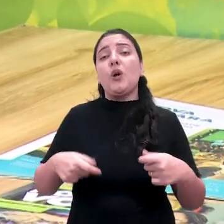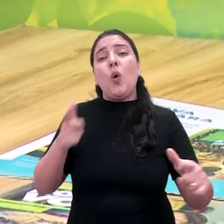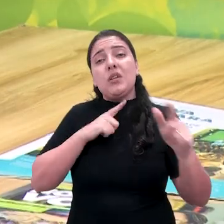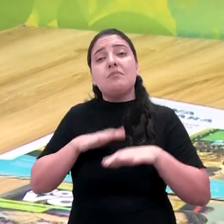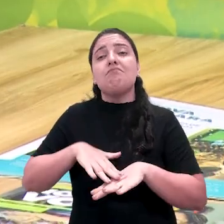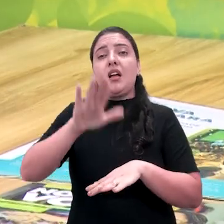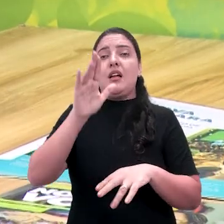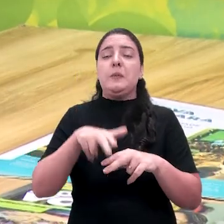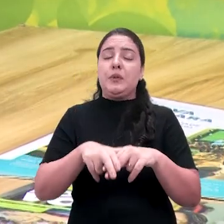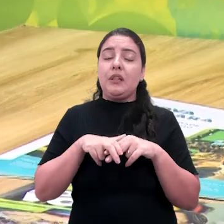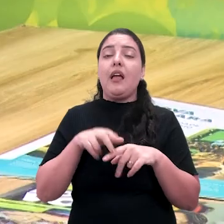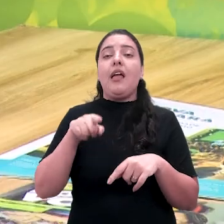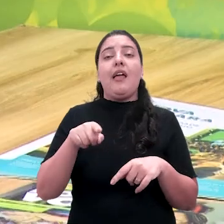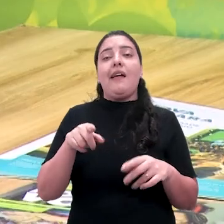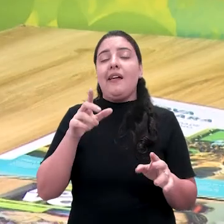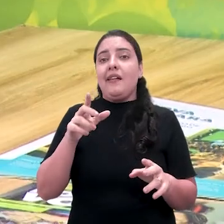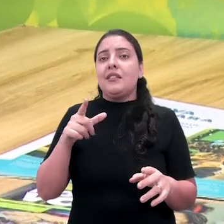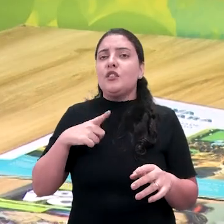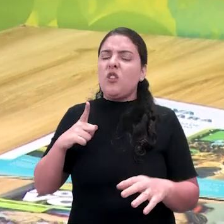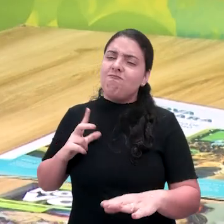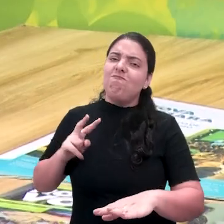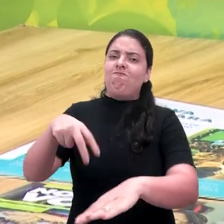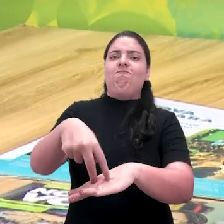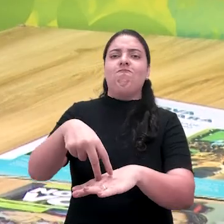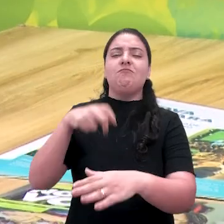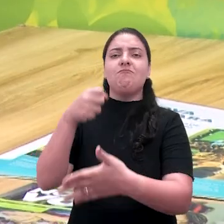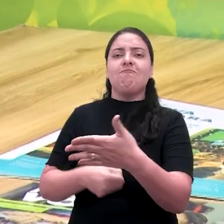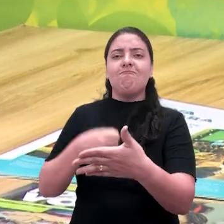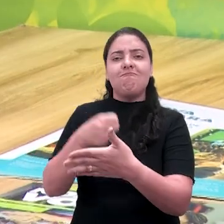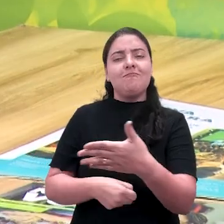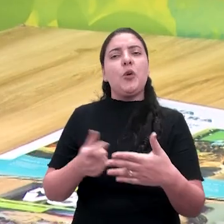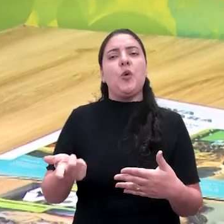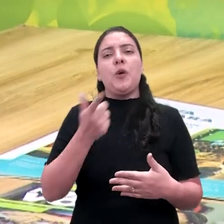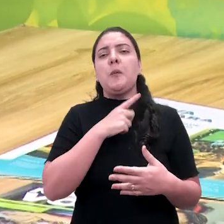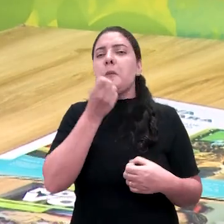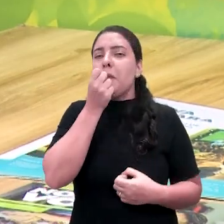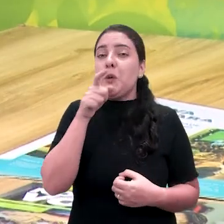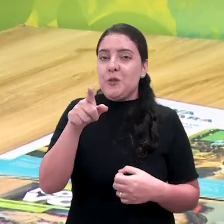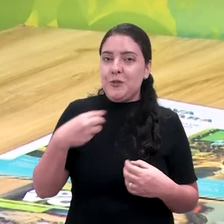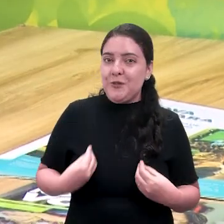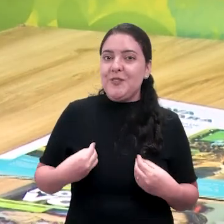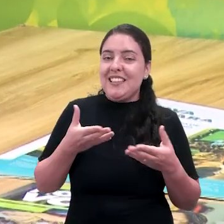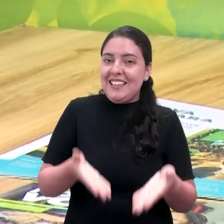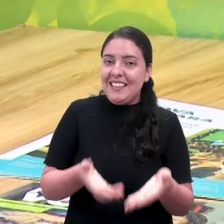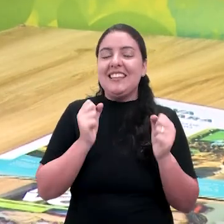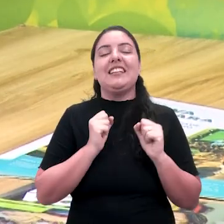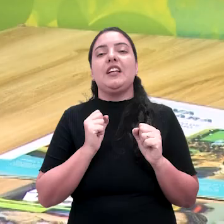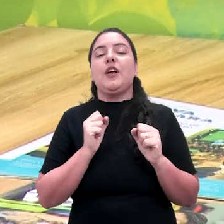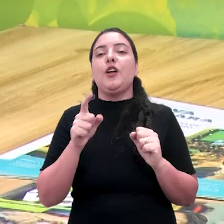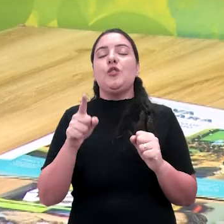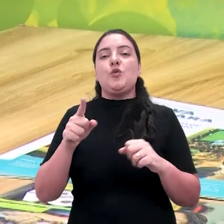essas conquistas, elas só vêm quando a gente se faz presente nesses lugares, Verdade. né? E que bom que você está aqui, que bom que você